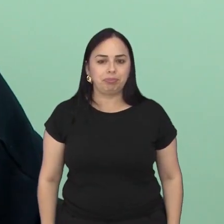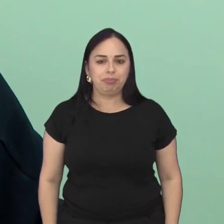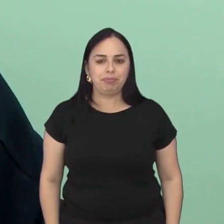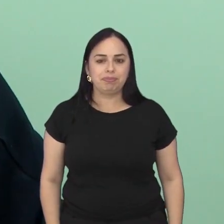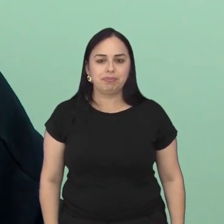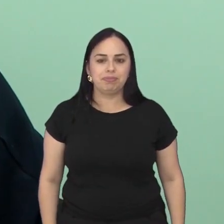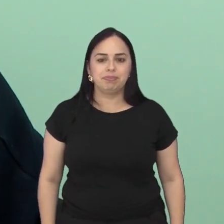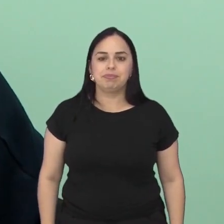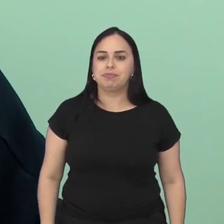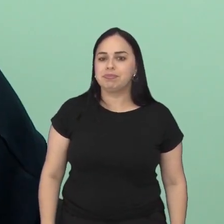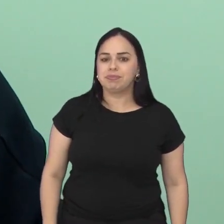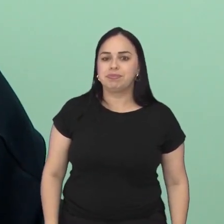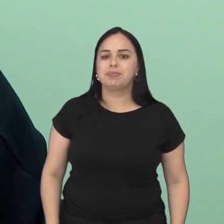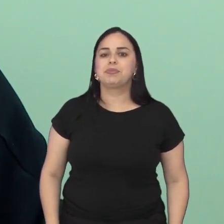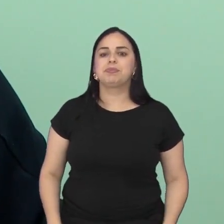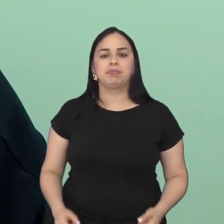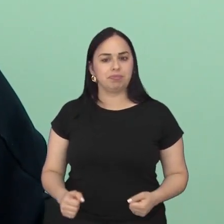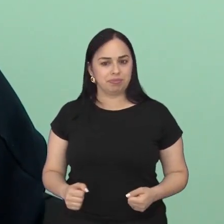o livro,